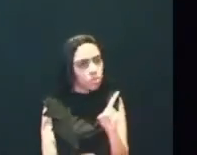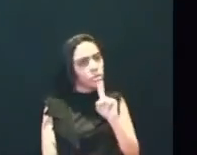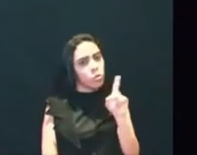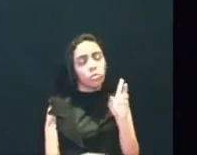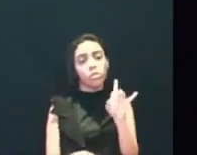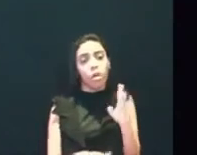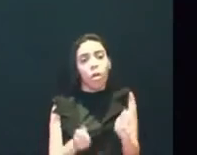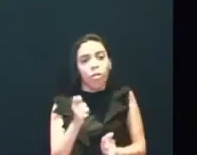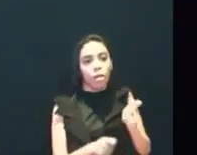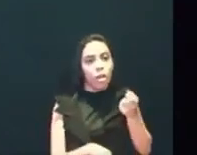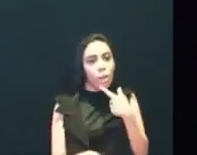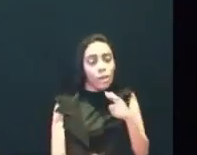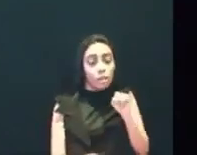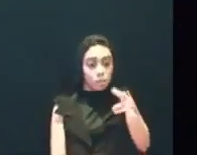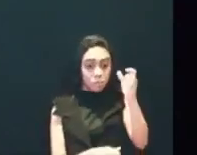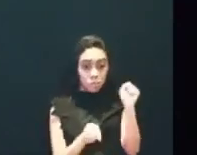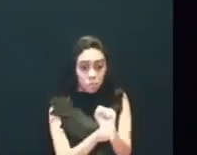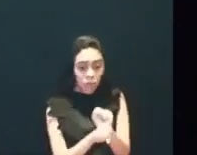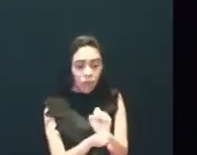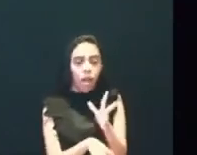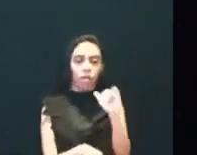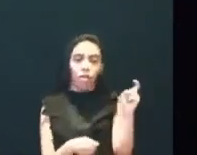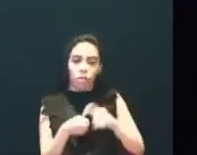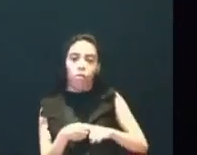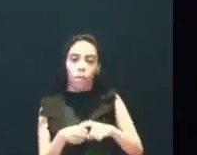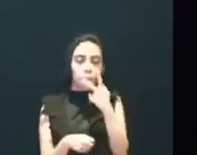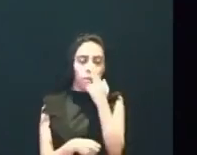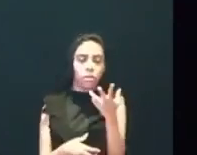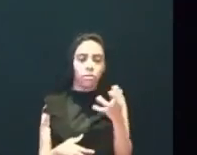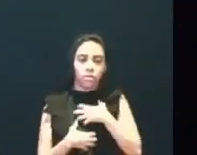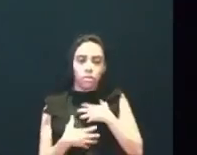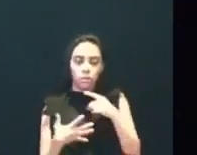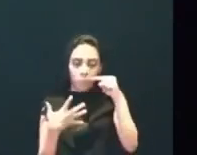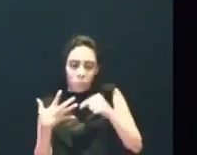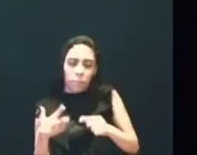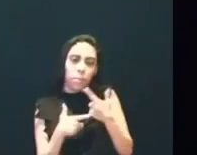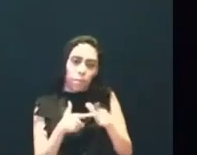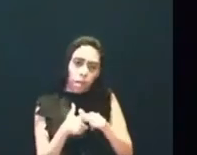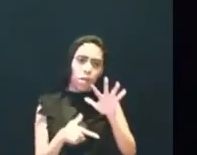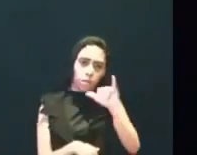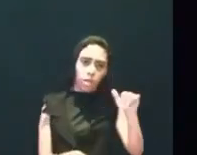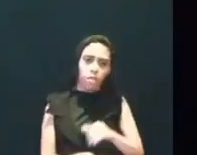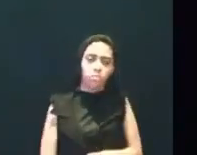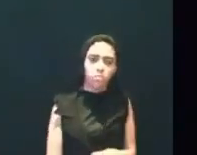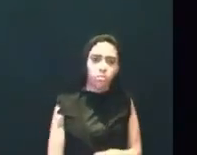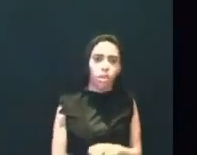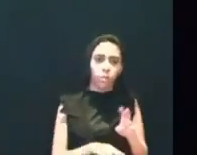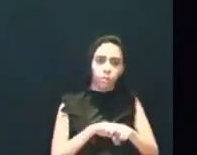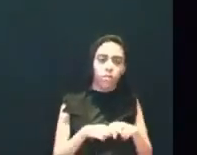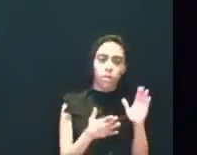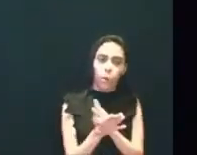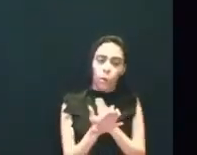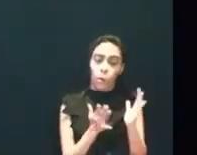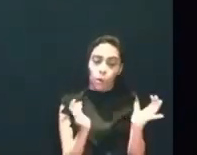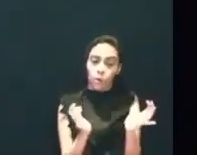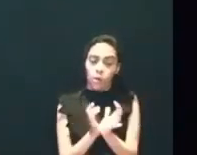da hipertensão. Se você parar de tomar o remédio, você vai voltar a ter pico hipertensivo, você vai voltar a ter pico glicêmico. Então, algumas